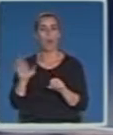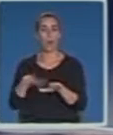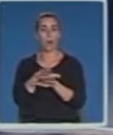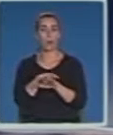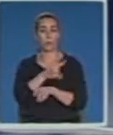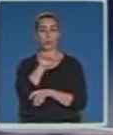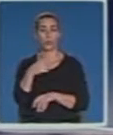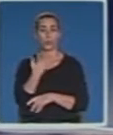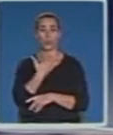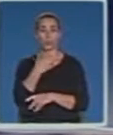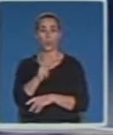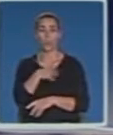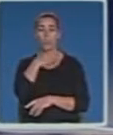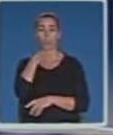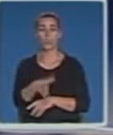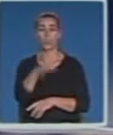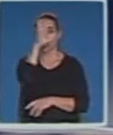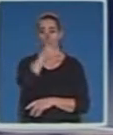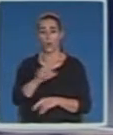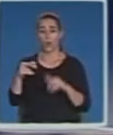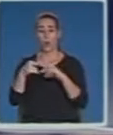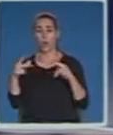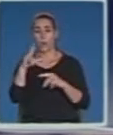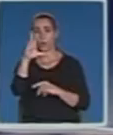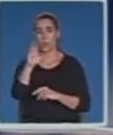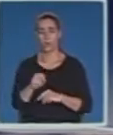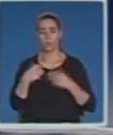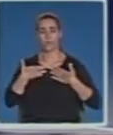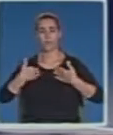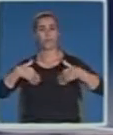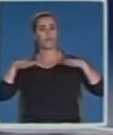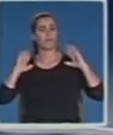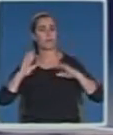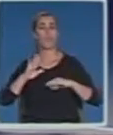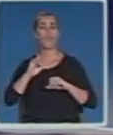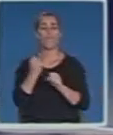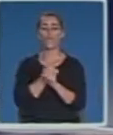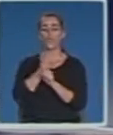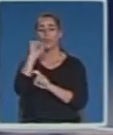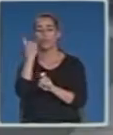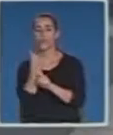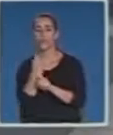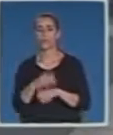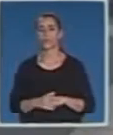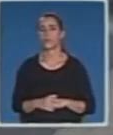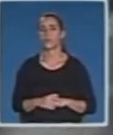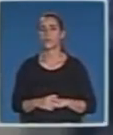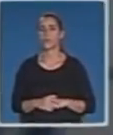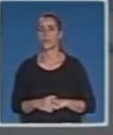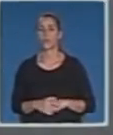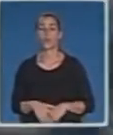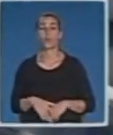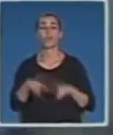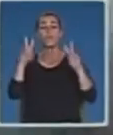o Governo e a autarquia da Ribeira Grande de se demitirem das funções de fiscalizar. Sob o lema